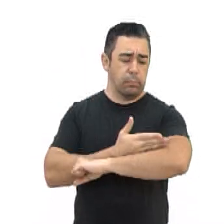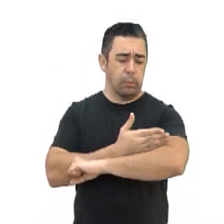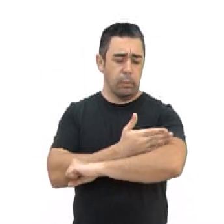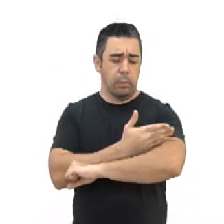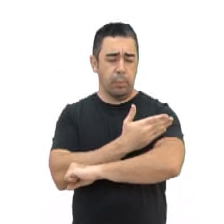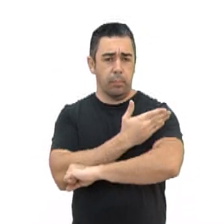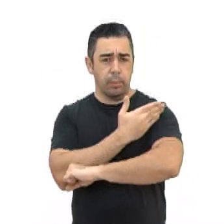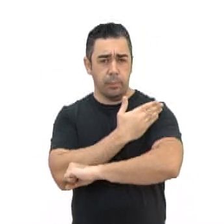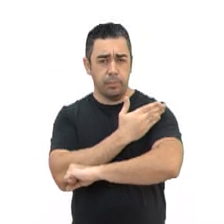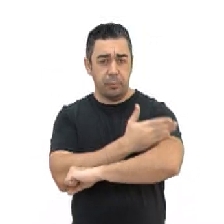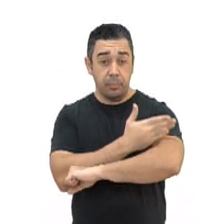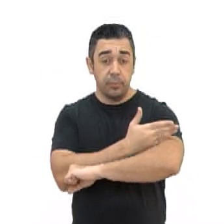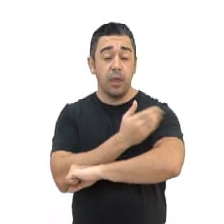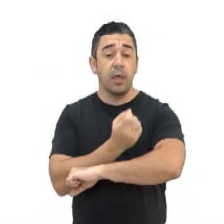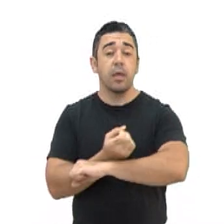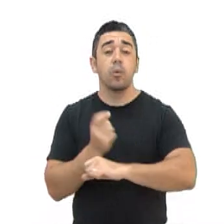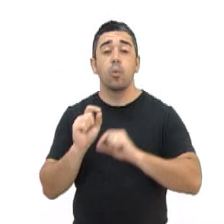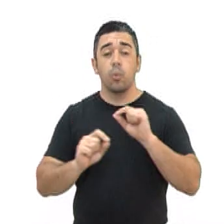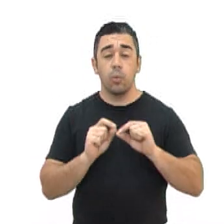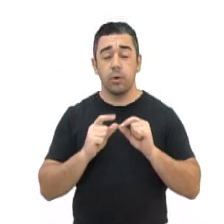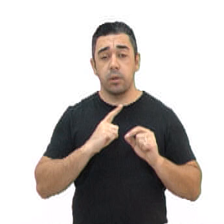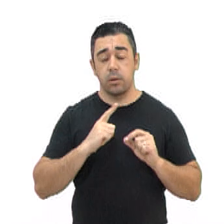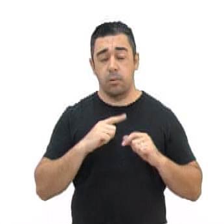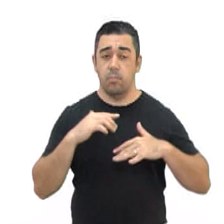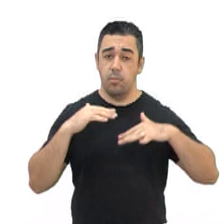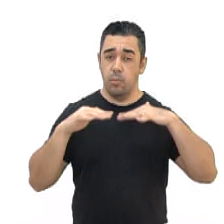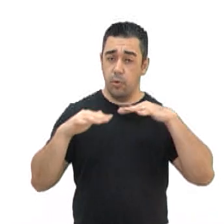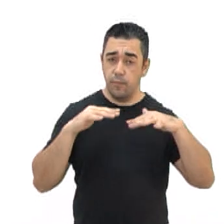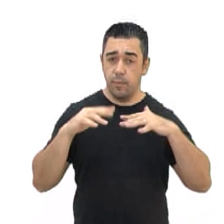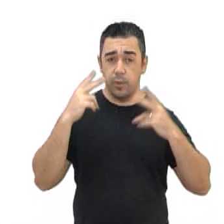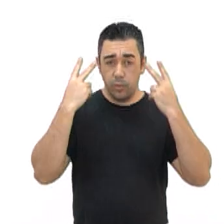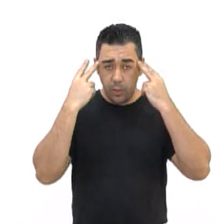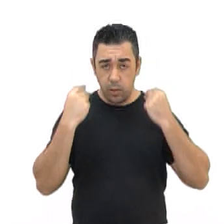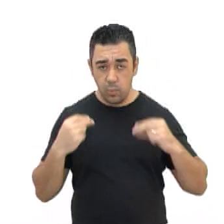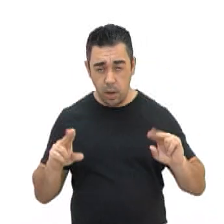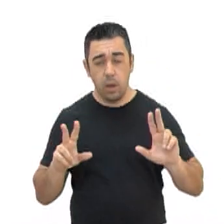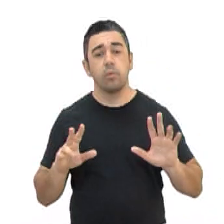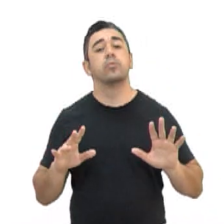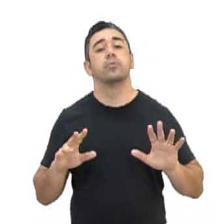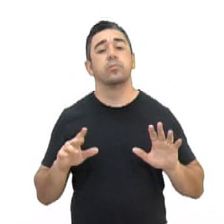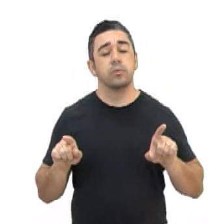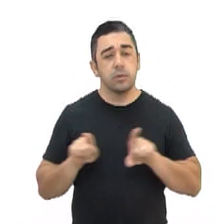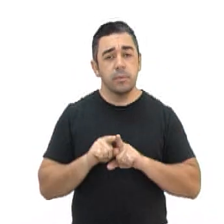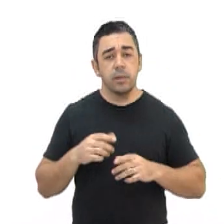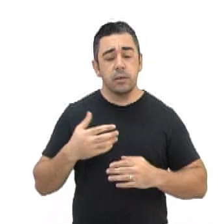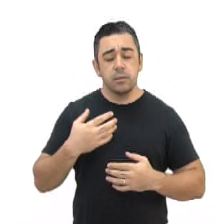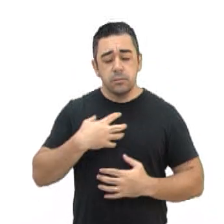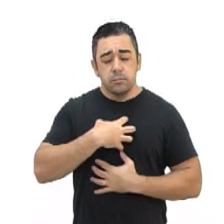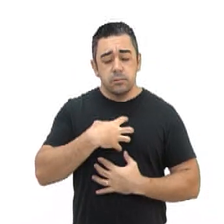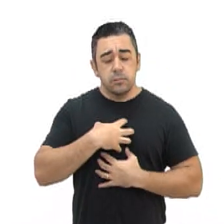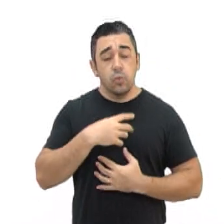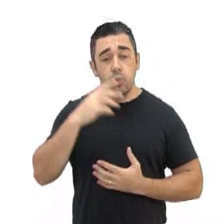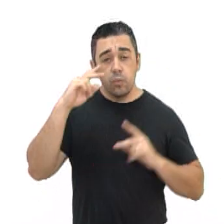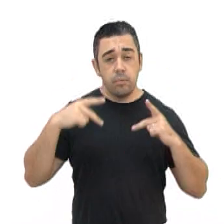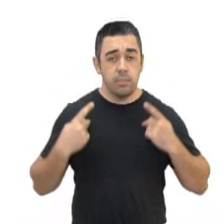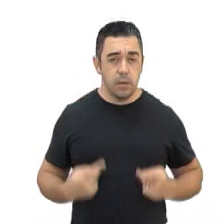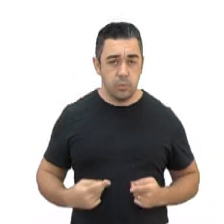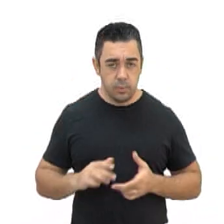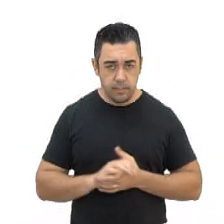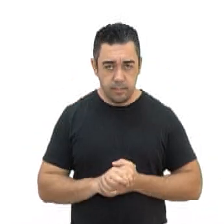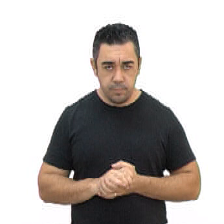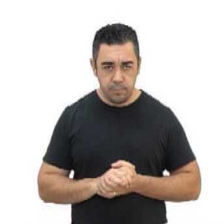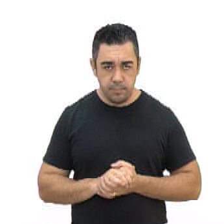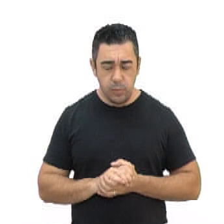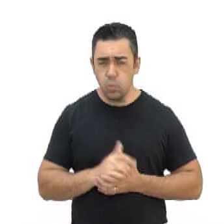aí, então, como característica movimentos espontâneos, naturais e instintivos. Vale destacar que não haviam